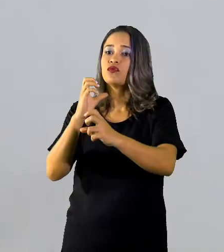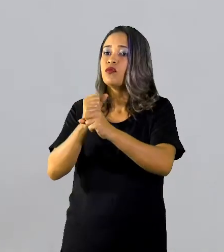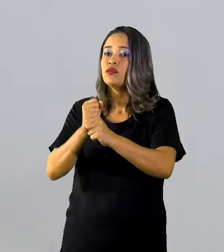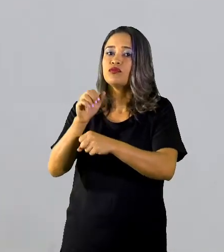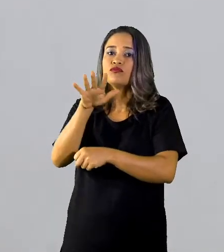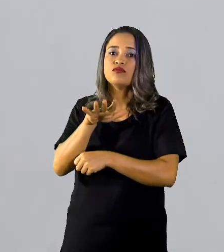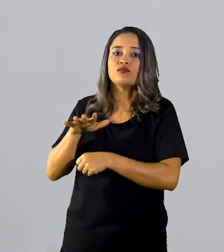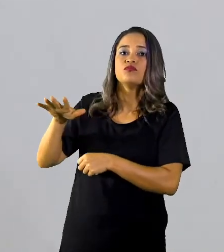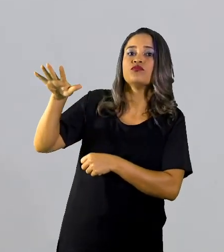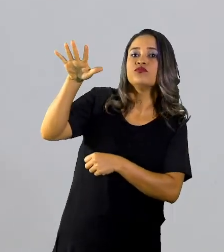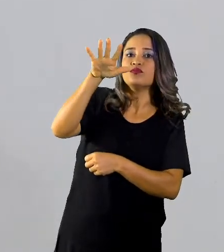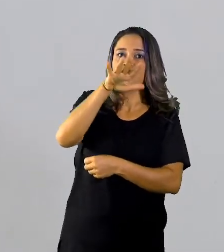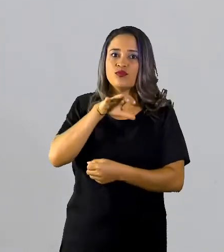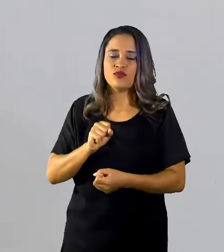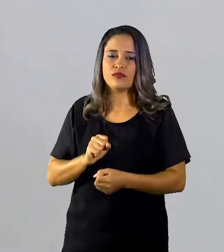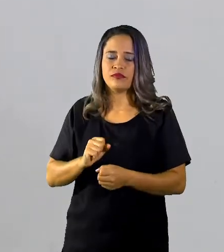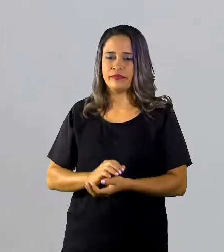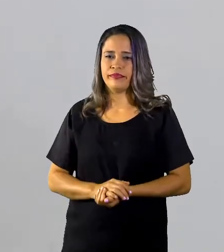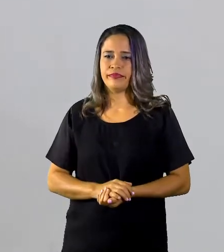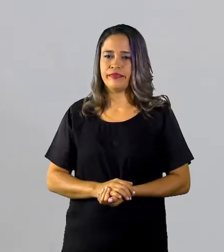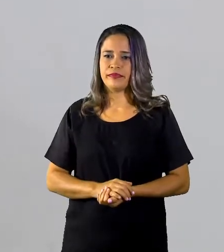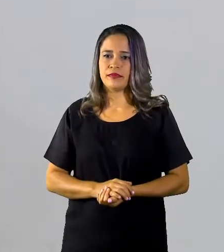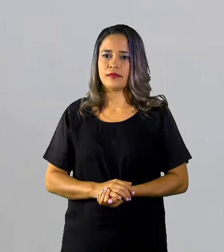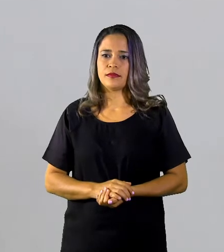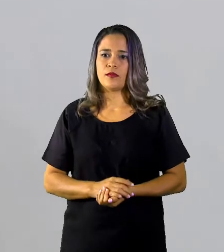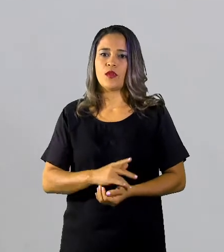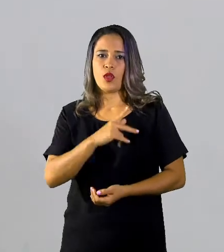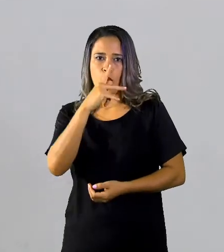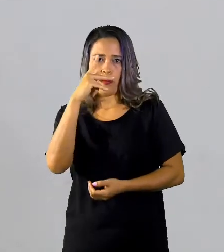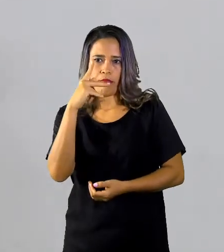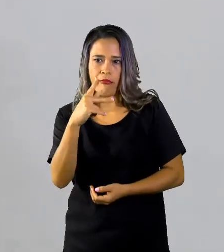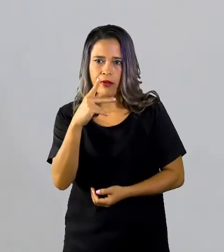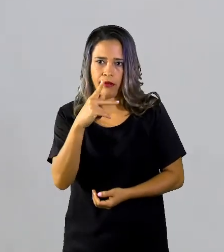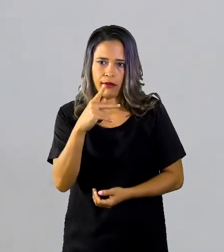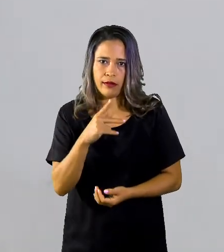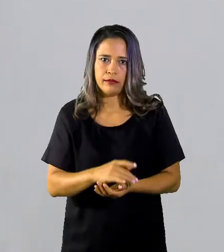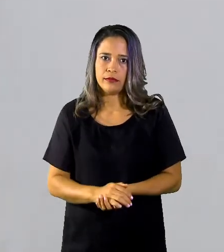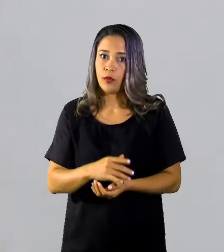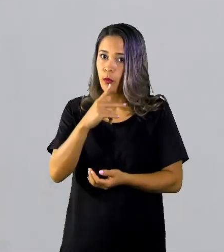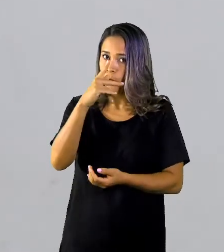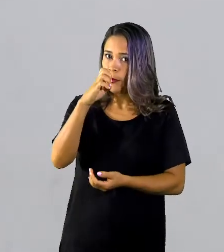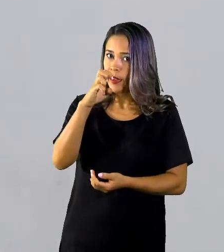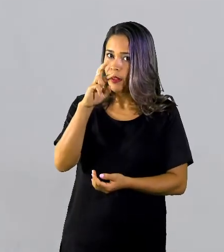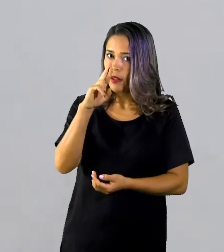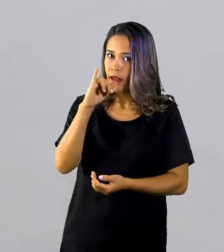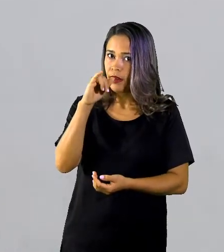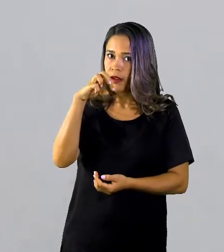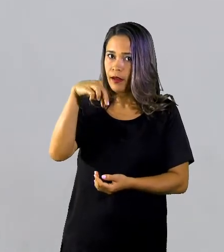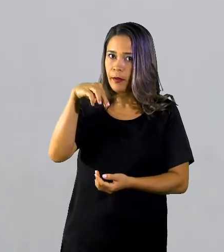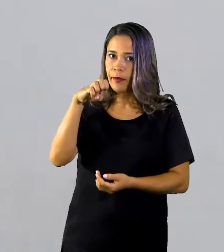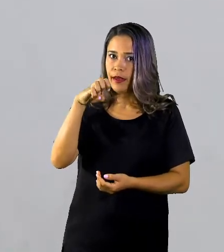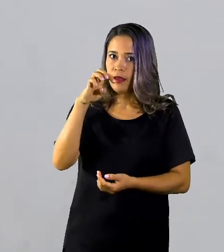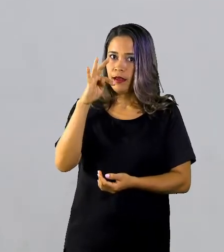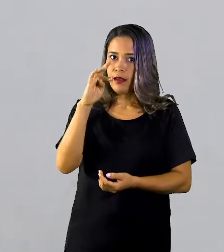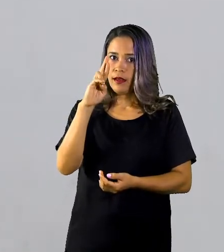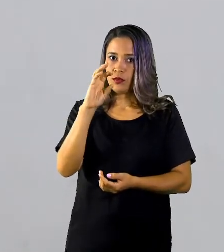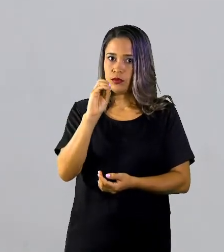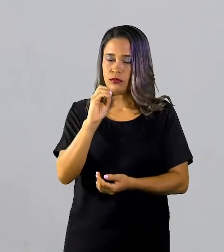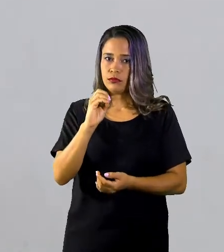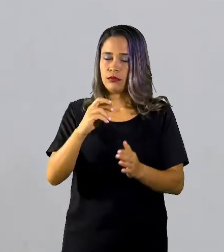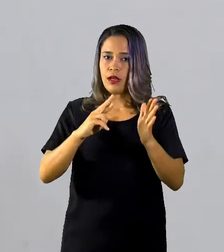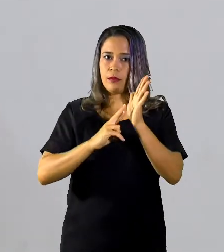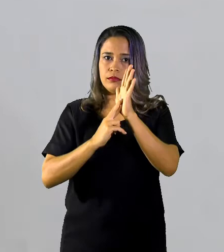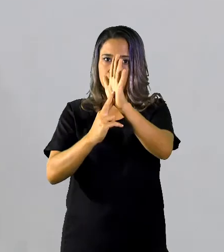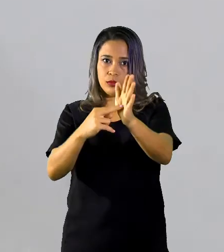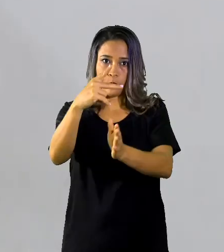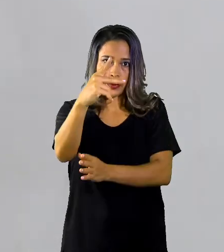os lados. Olha só, o nosso perímetro, que eu vou representar pela letra P de perímetro, então